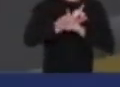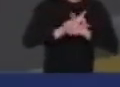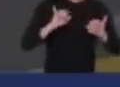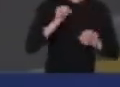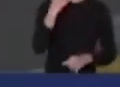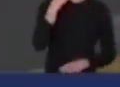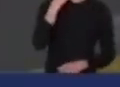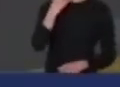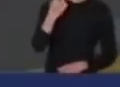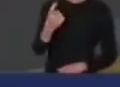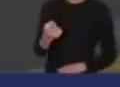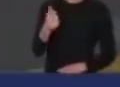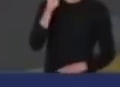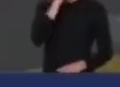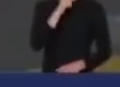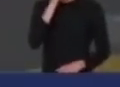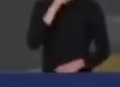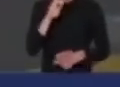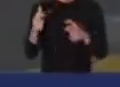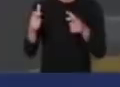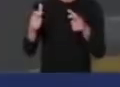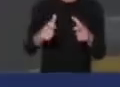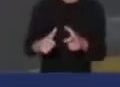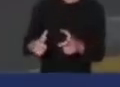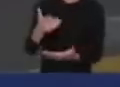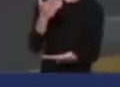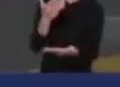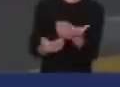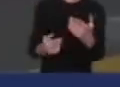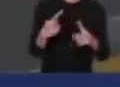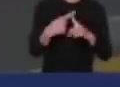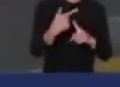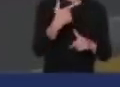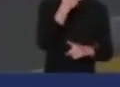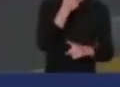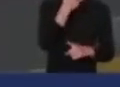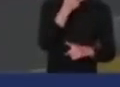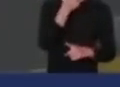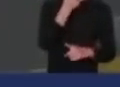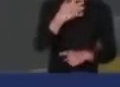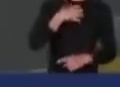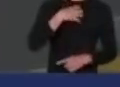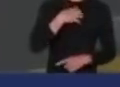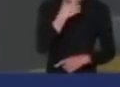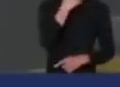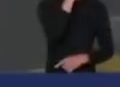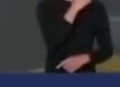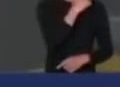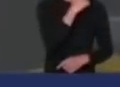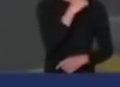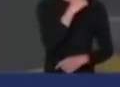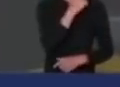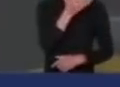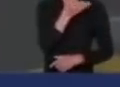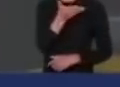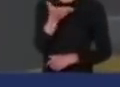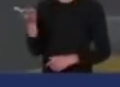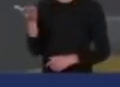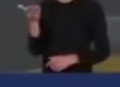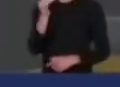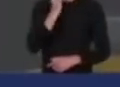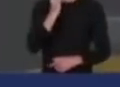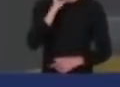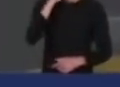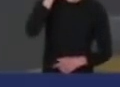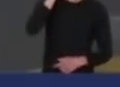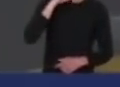o Nicolas, diferentemente do Neymar, esses MCs que aparecem todo dia, tipo pipoquinha, ele não